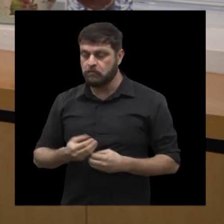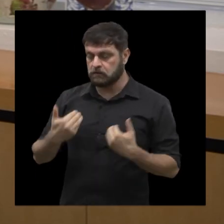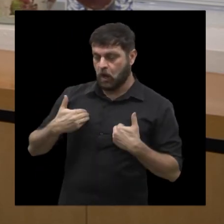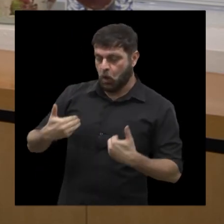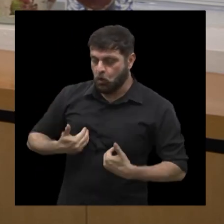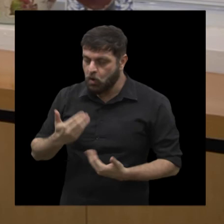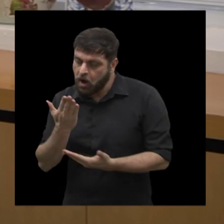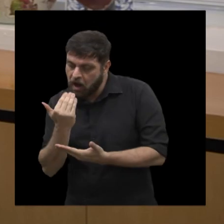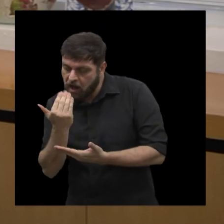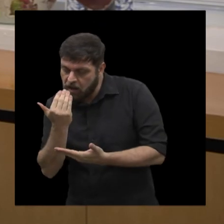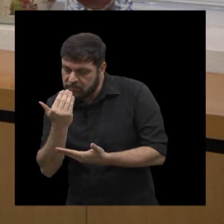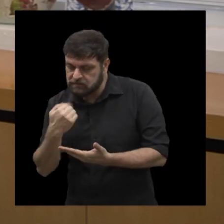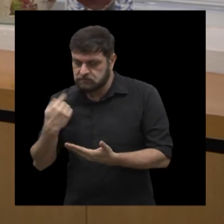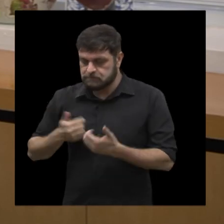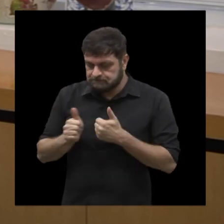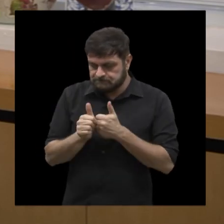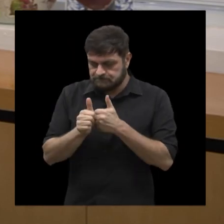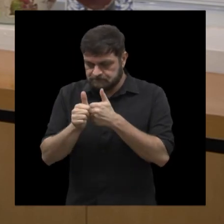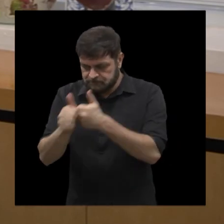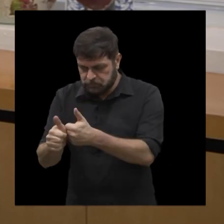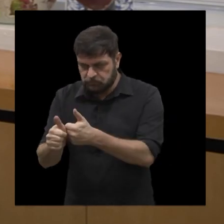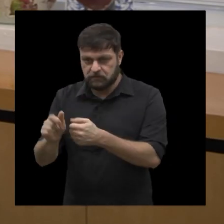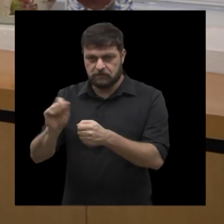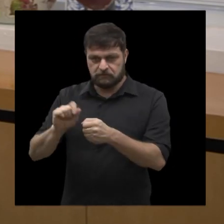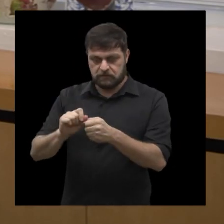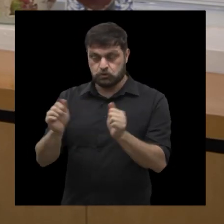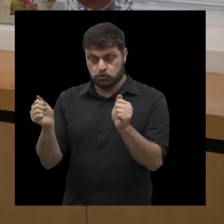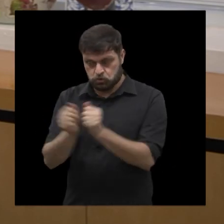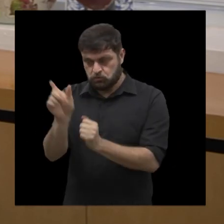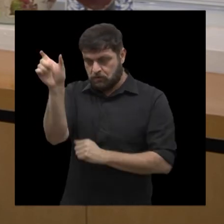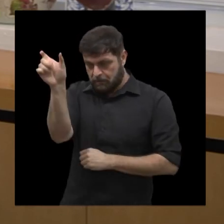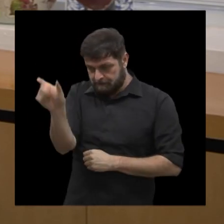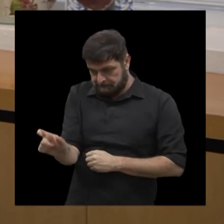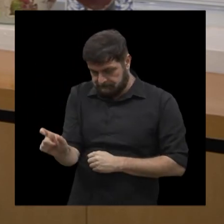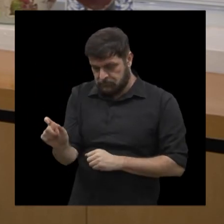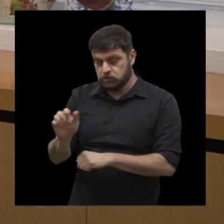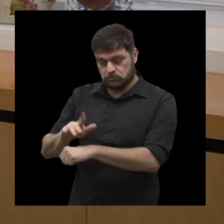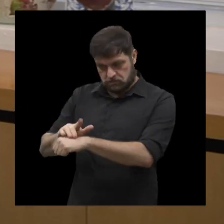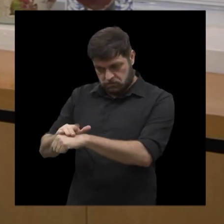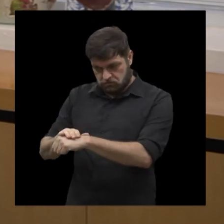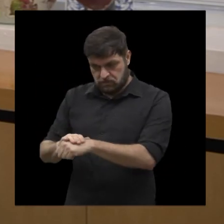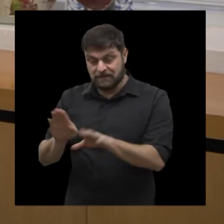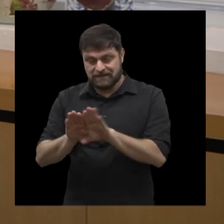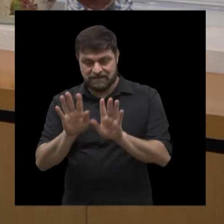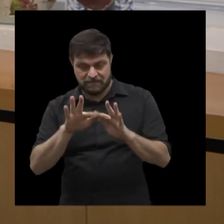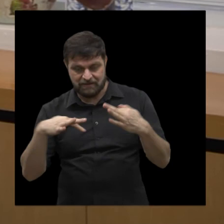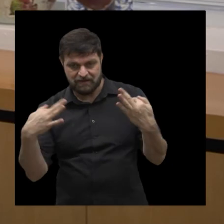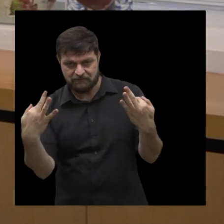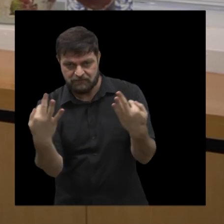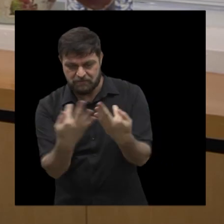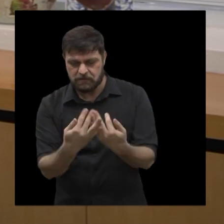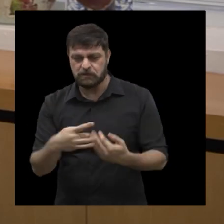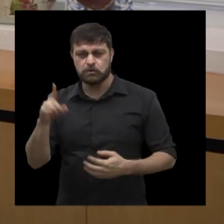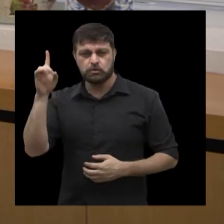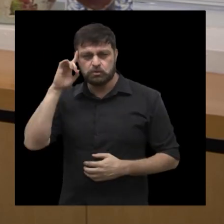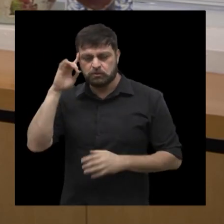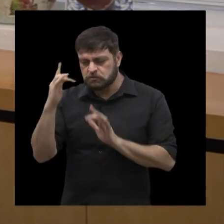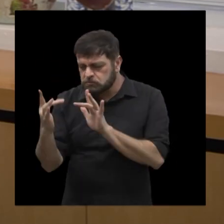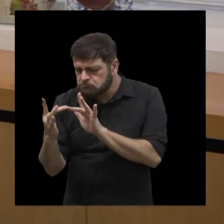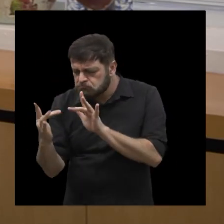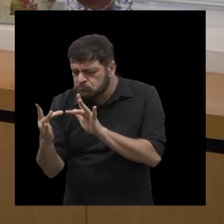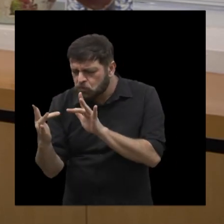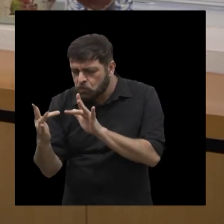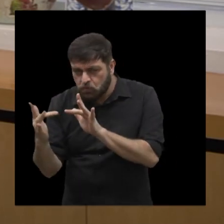dele, e esse acompanhamento eu passo tanto para o paciente, tanto para a família. Esse contato é diariamente com